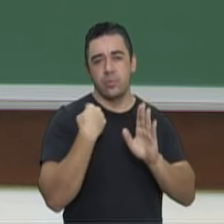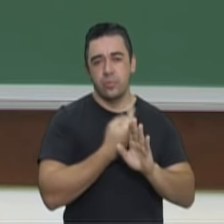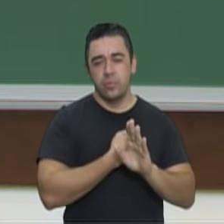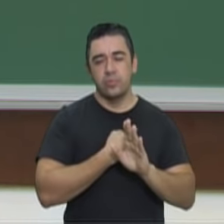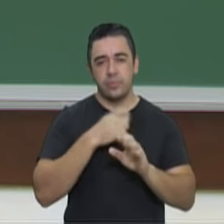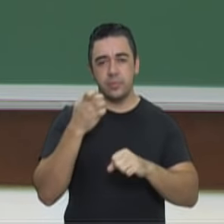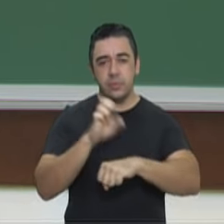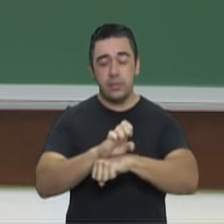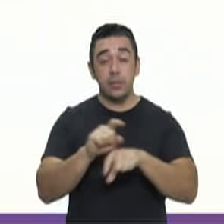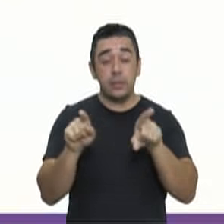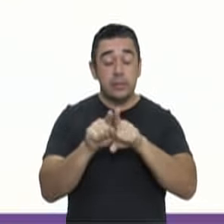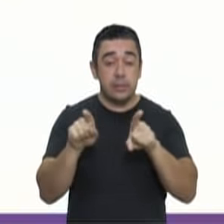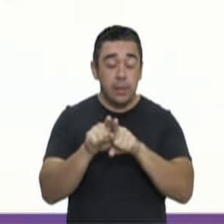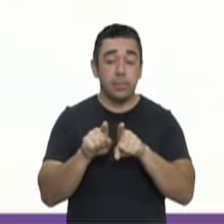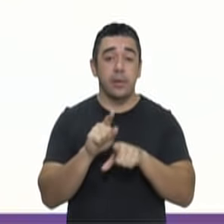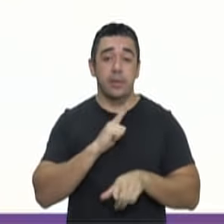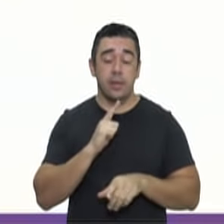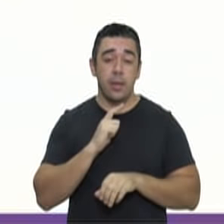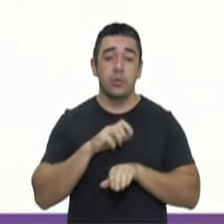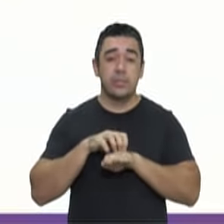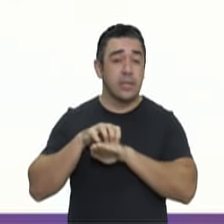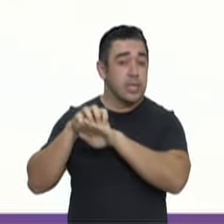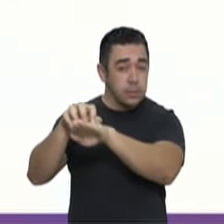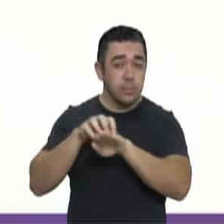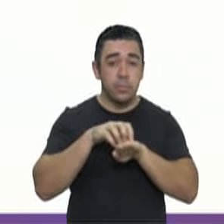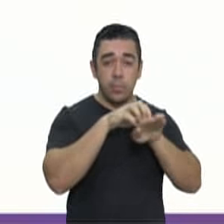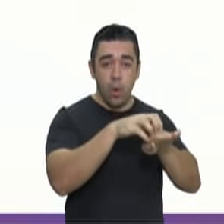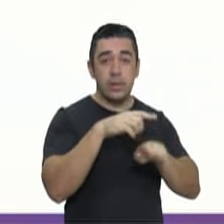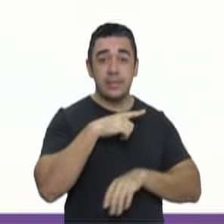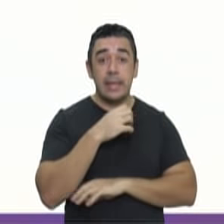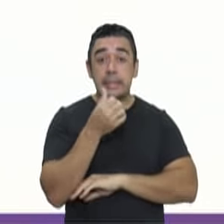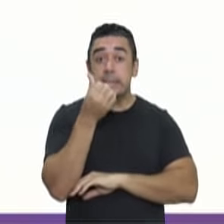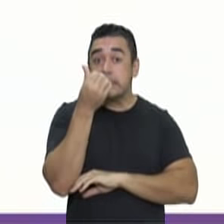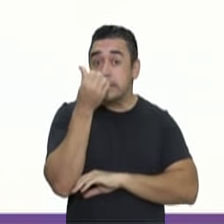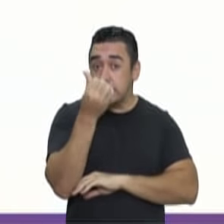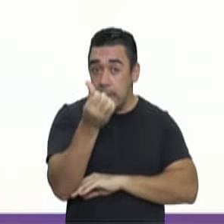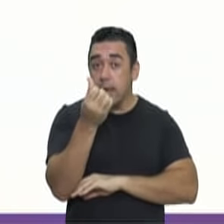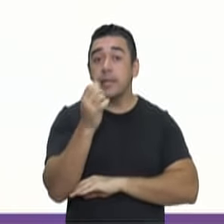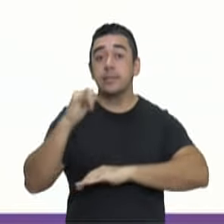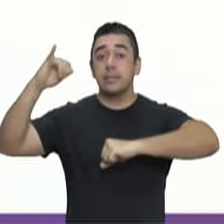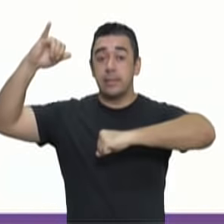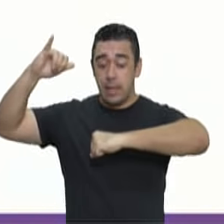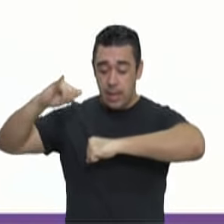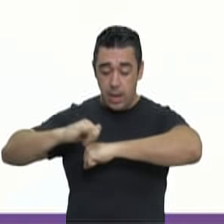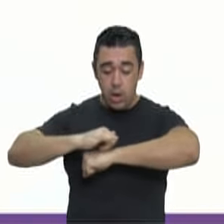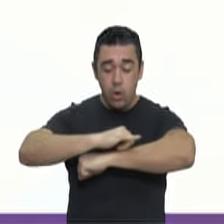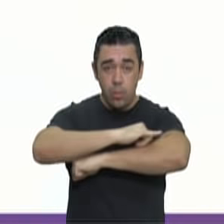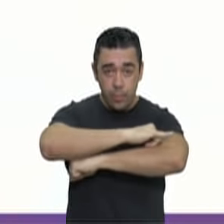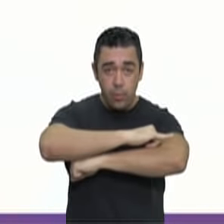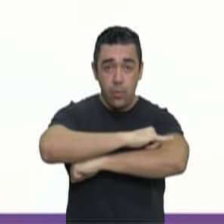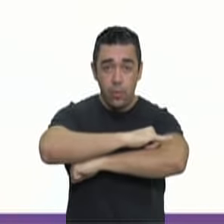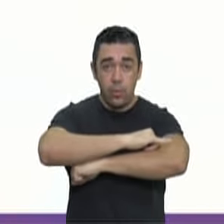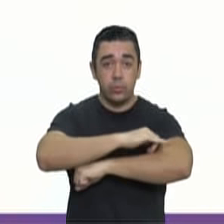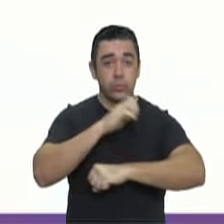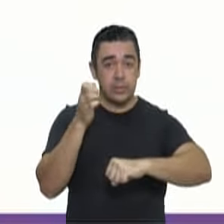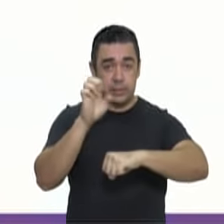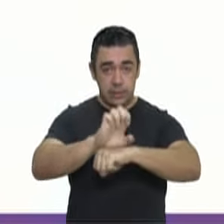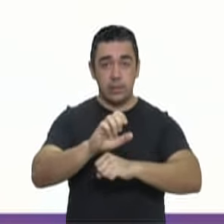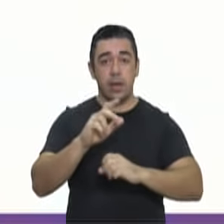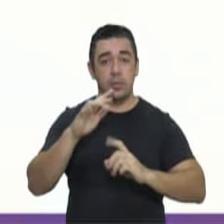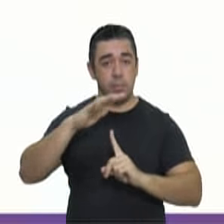de transporte, nós temos também 6 aeroportos no estado. Desses 6 aeroportos,